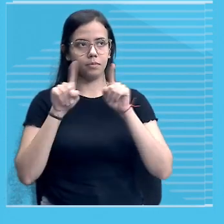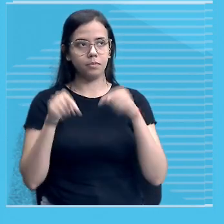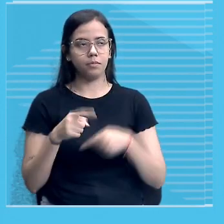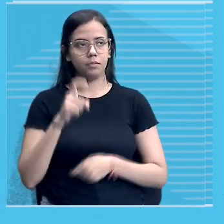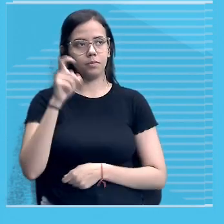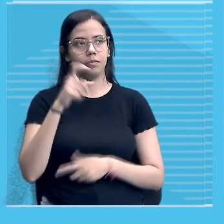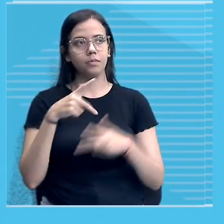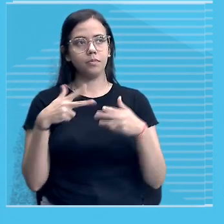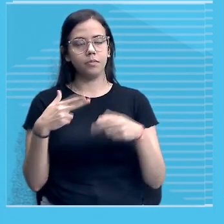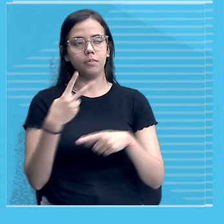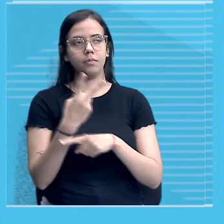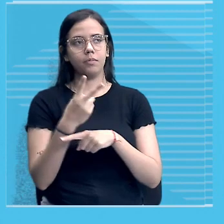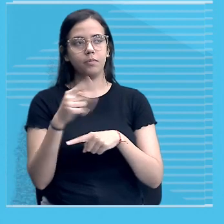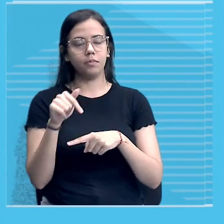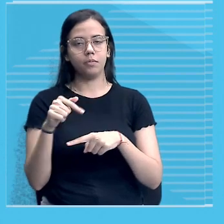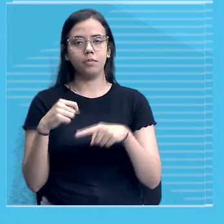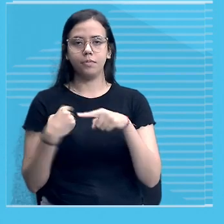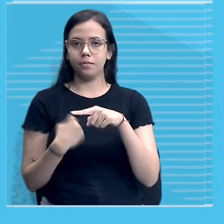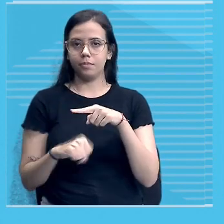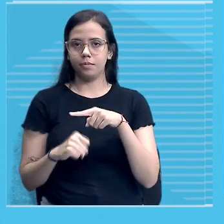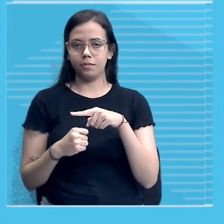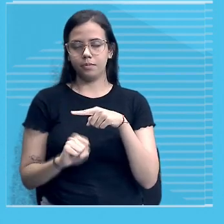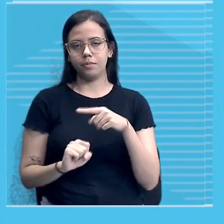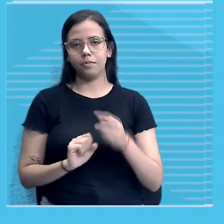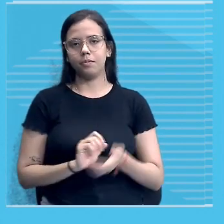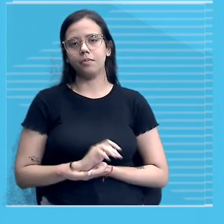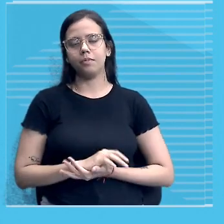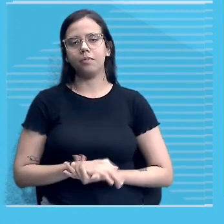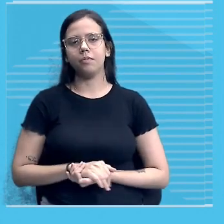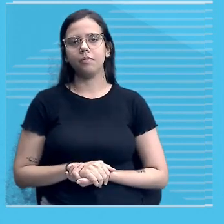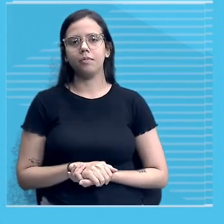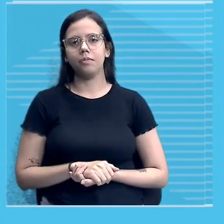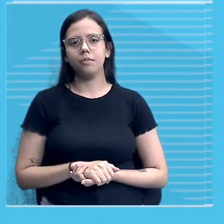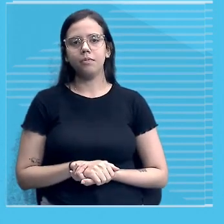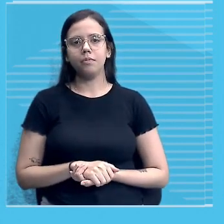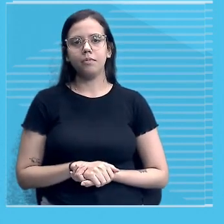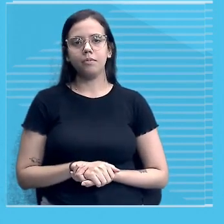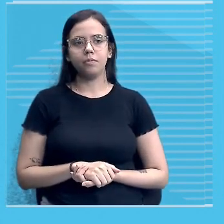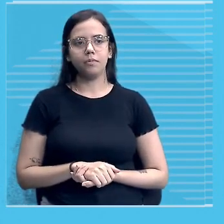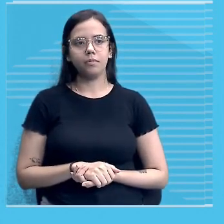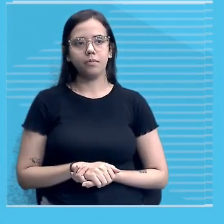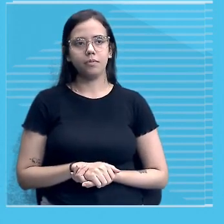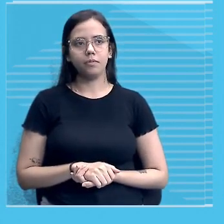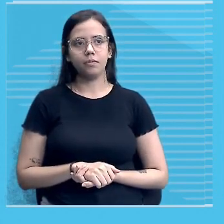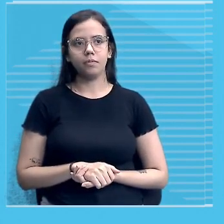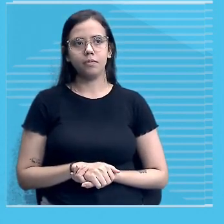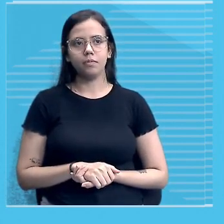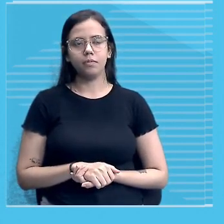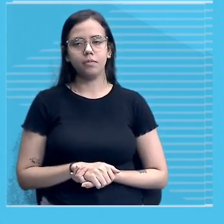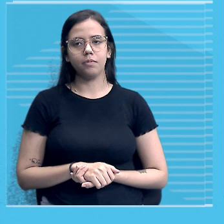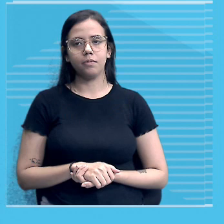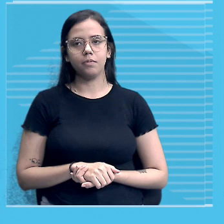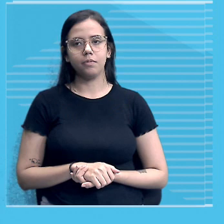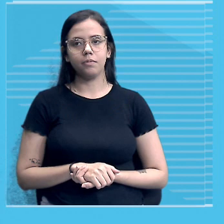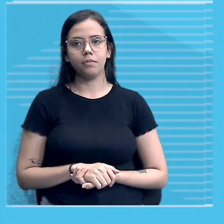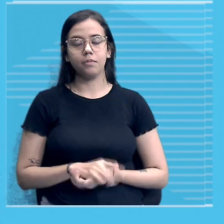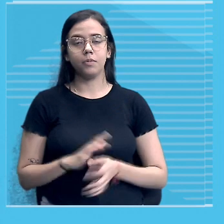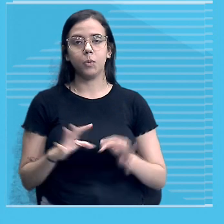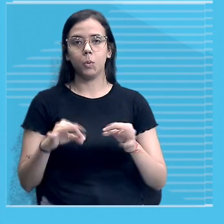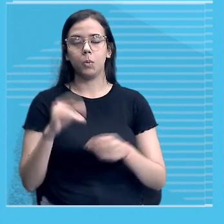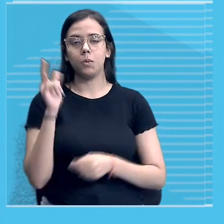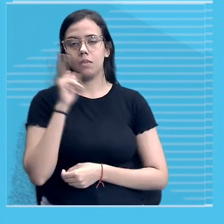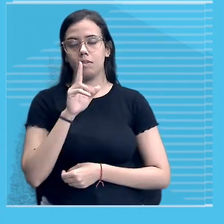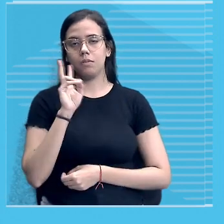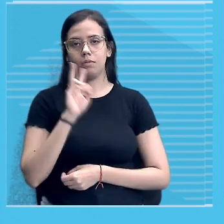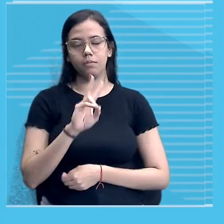x = 27 sobre oito né olha só presta atenção dá para todo mundo ver direitinho aí né